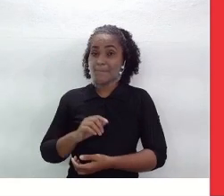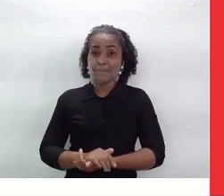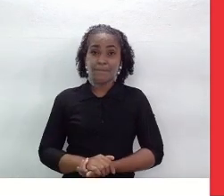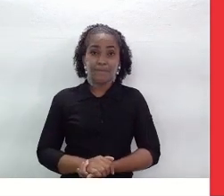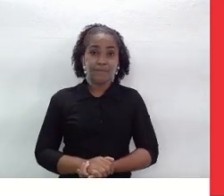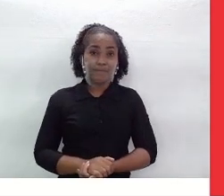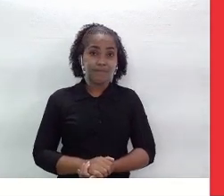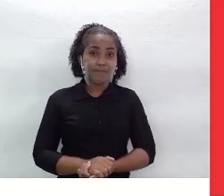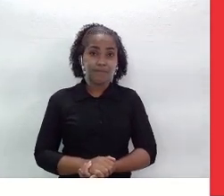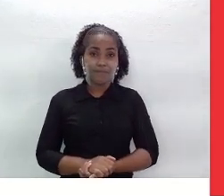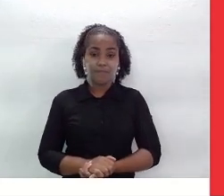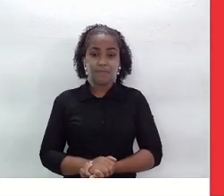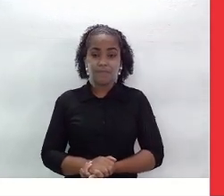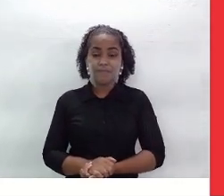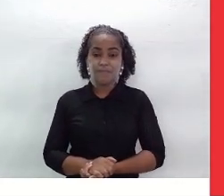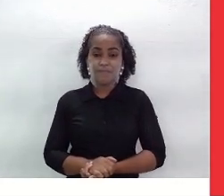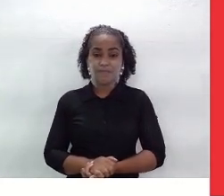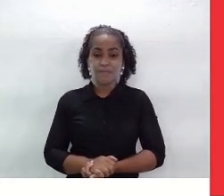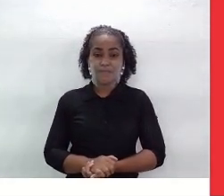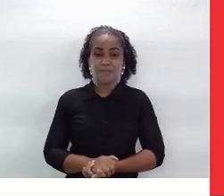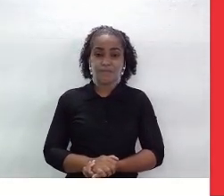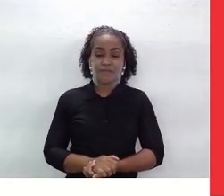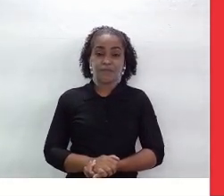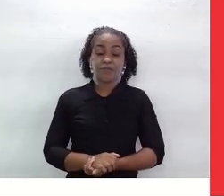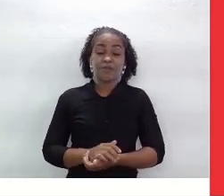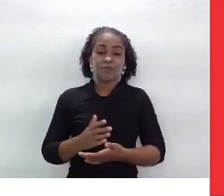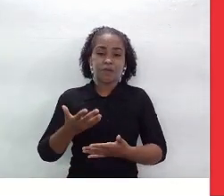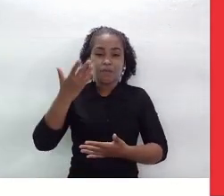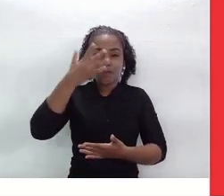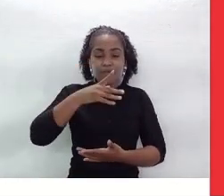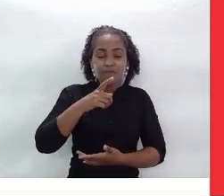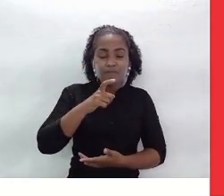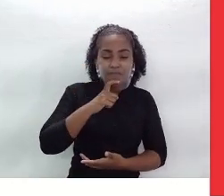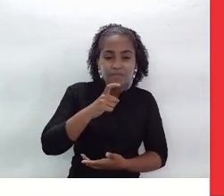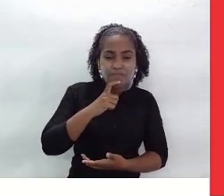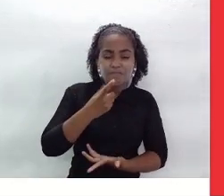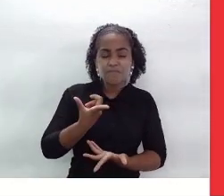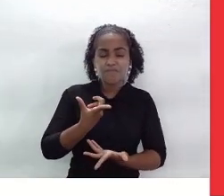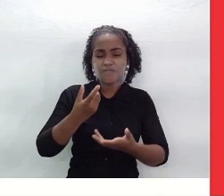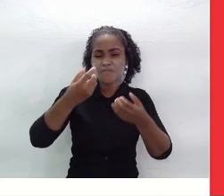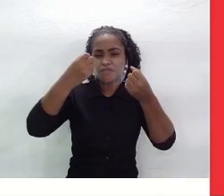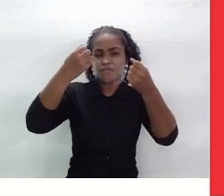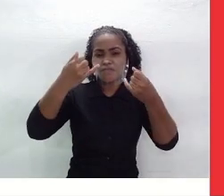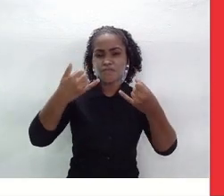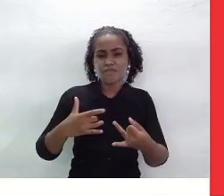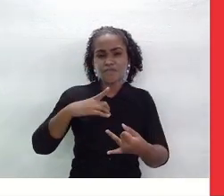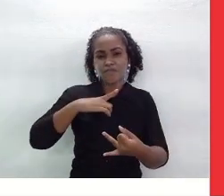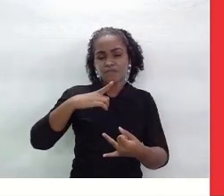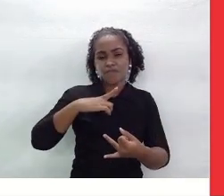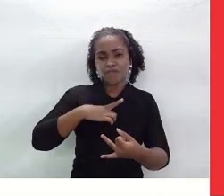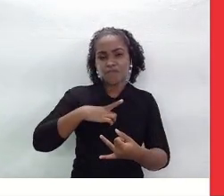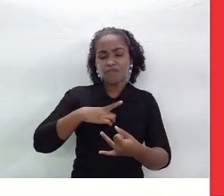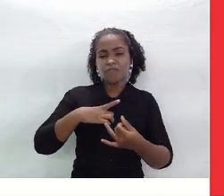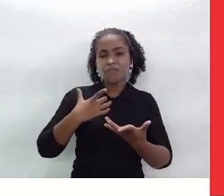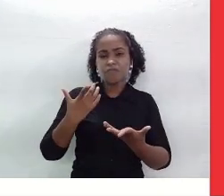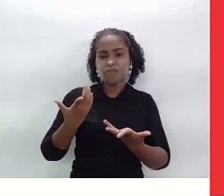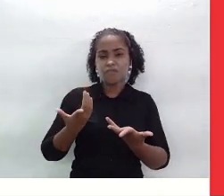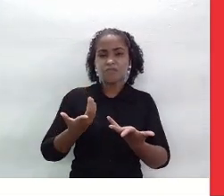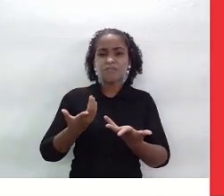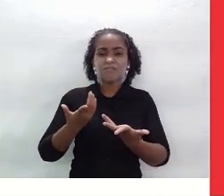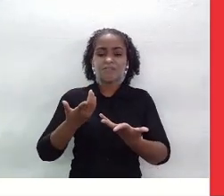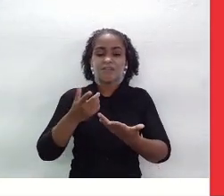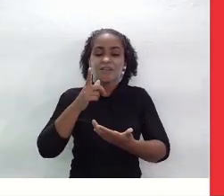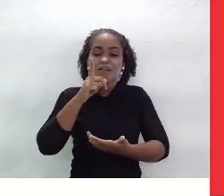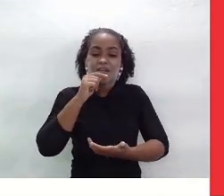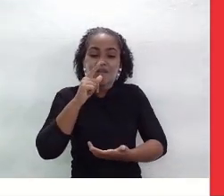das evidências glaciais. Então, se eu falo sobre evidências glaciais, eu estou falando da água